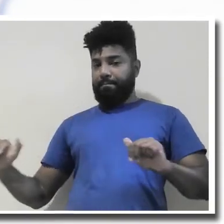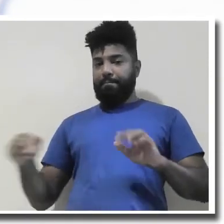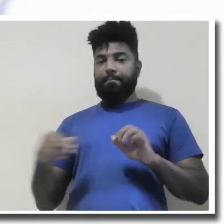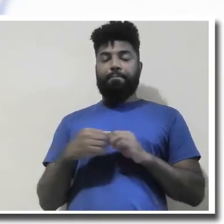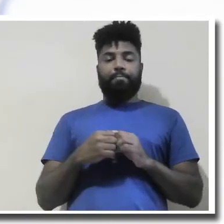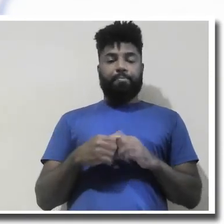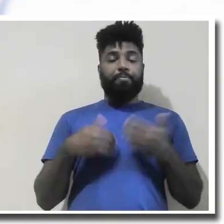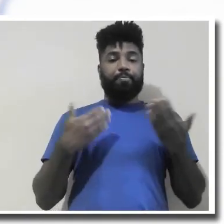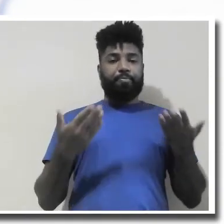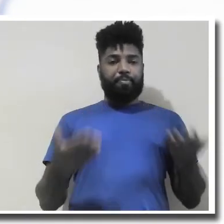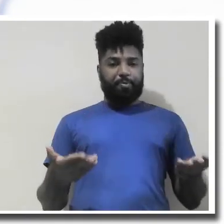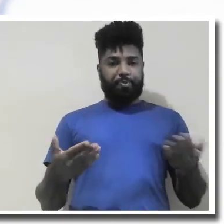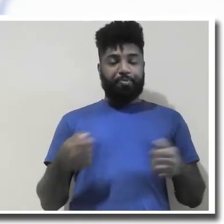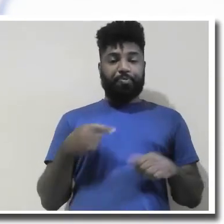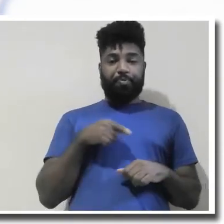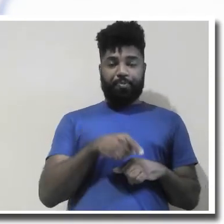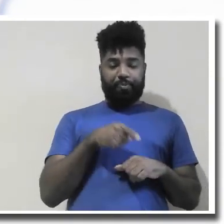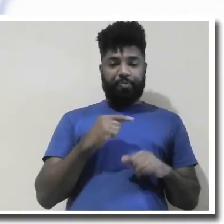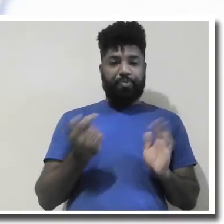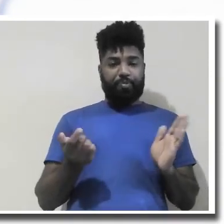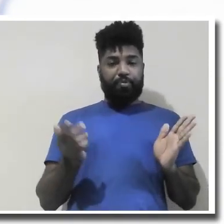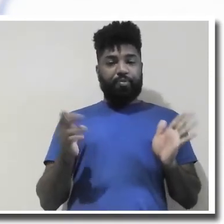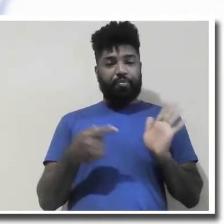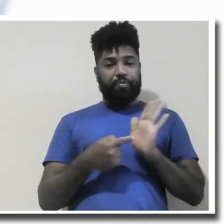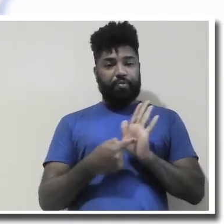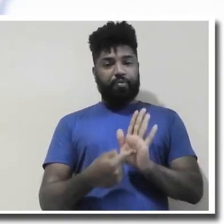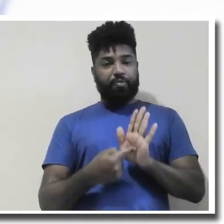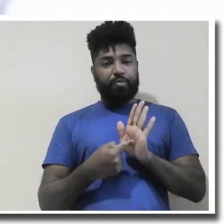Portanto, essa definição